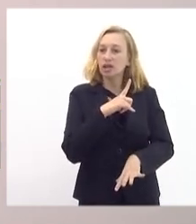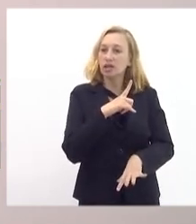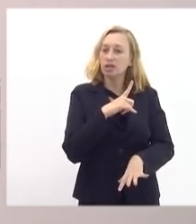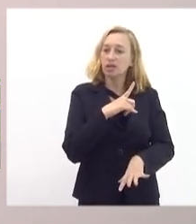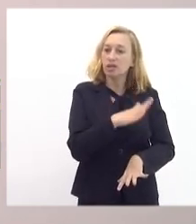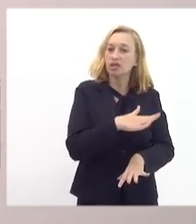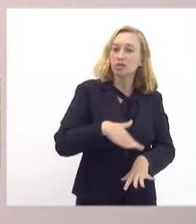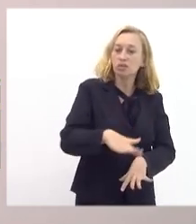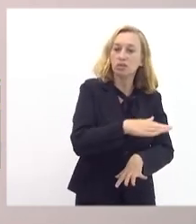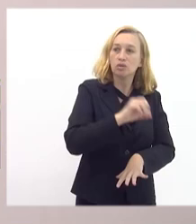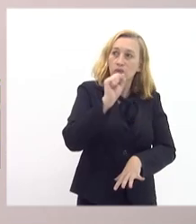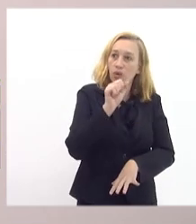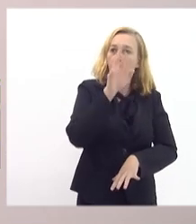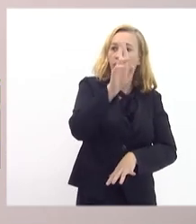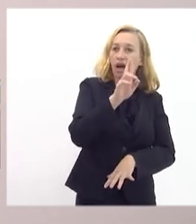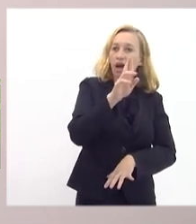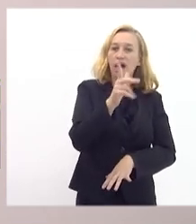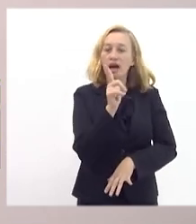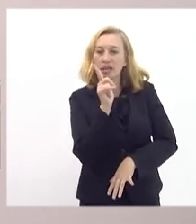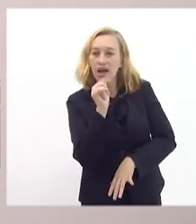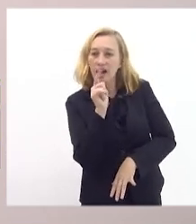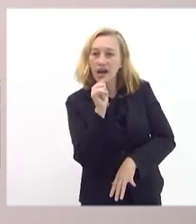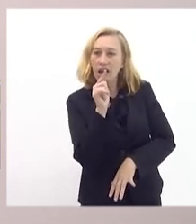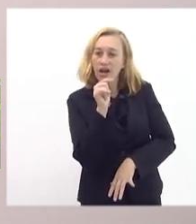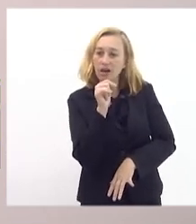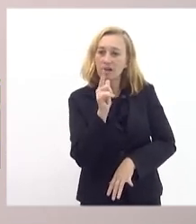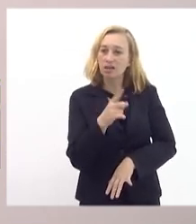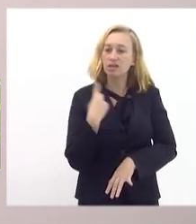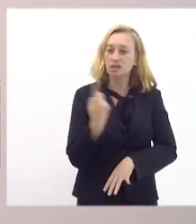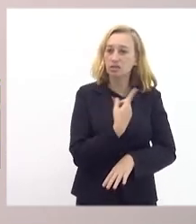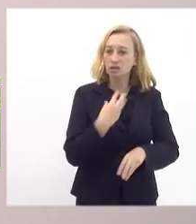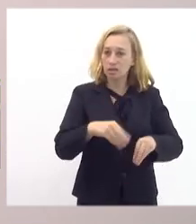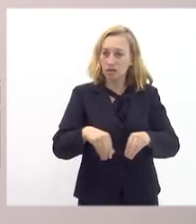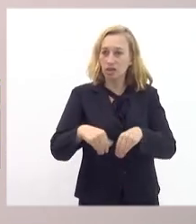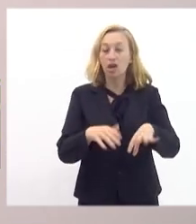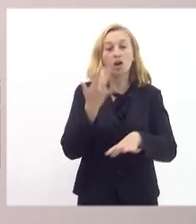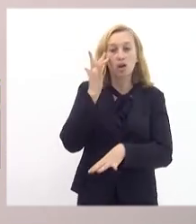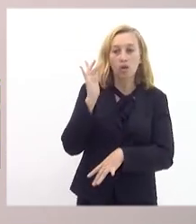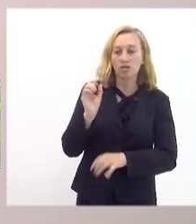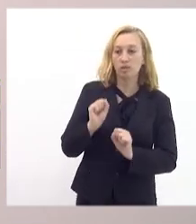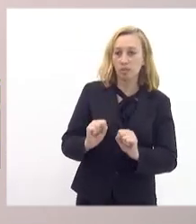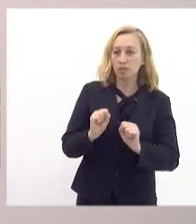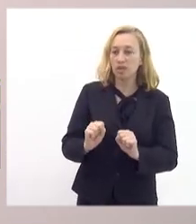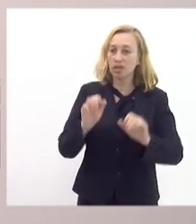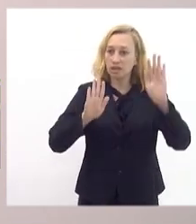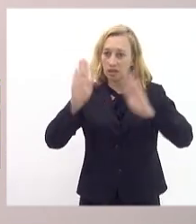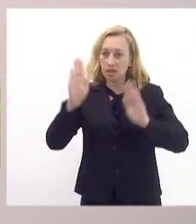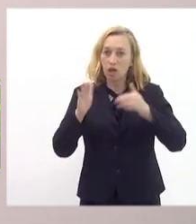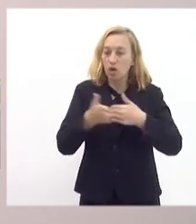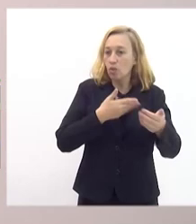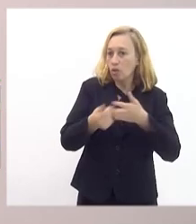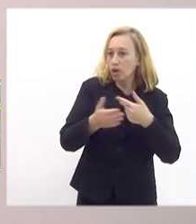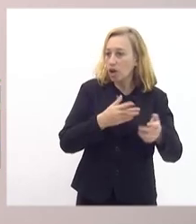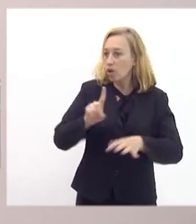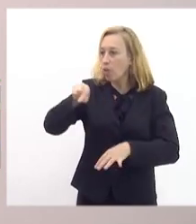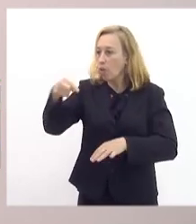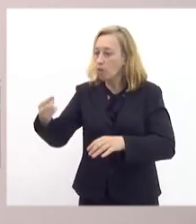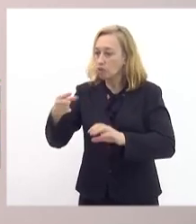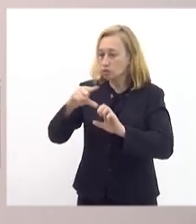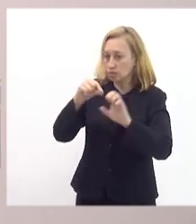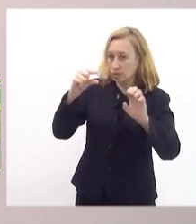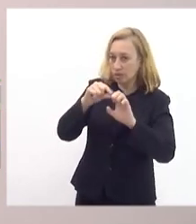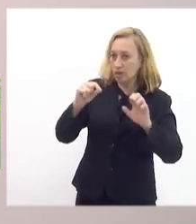no nosso lar na nossa água né e na nossa terra que eu acho que para poder licenciar qualquer um outro empreendimento